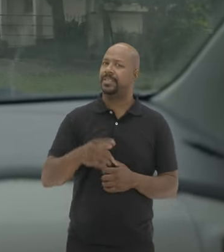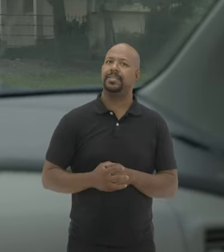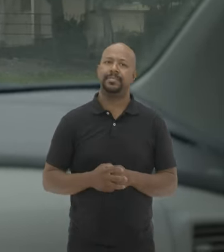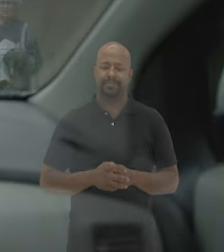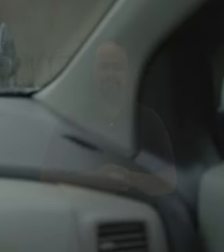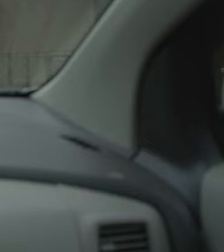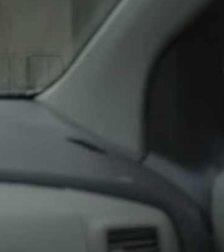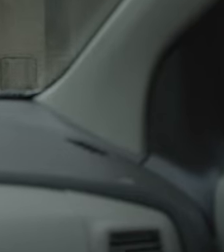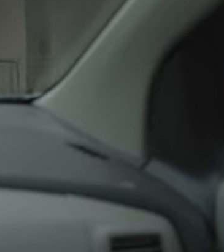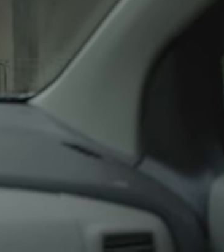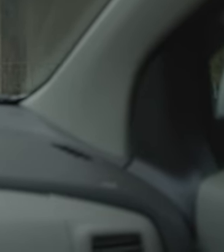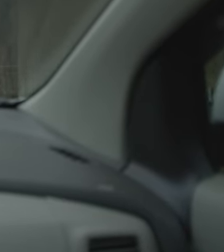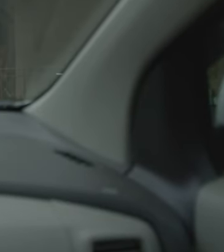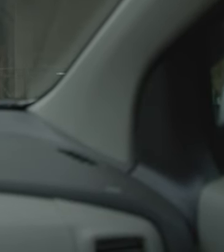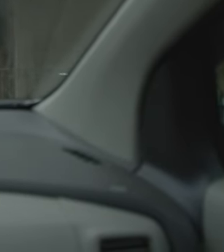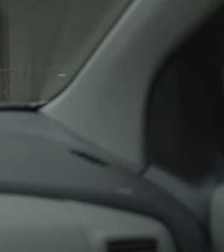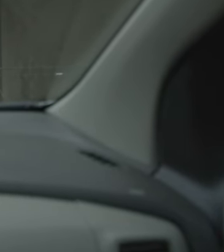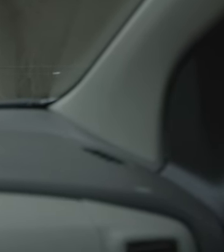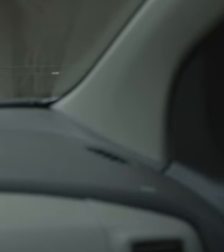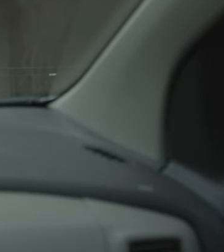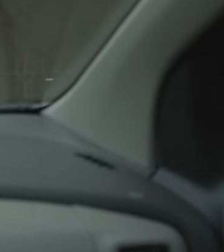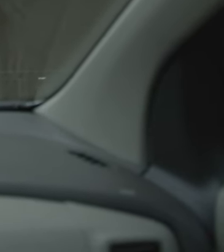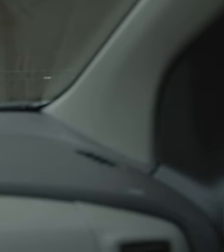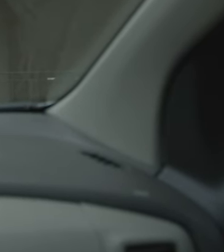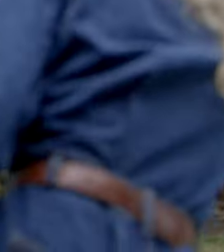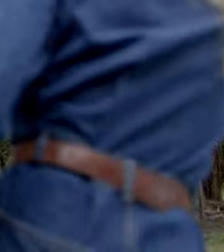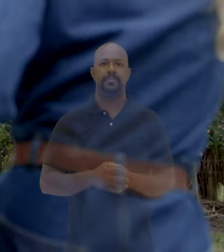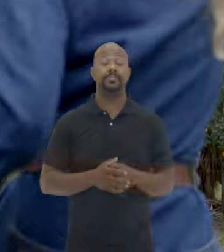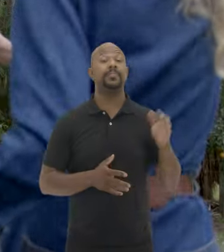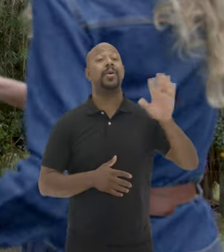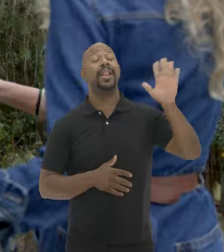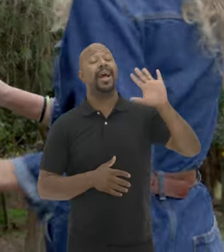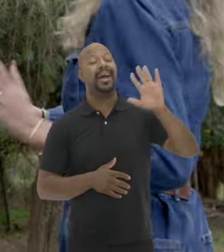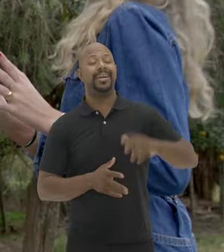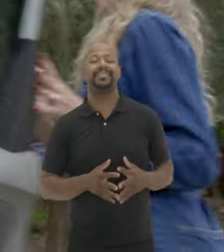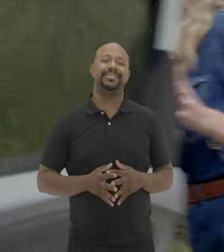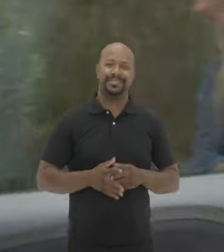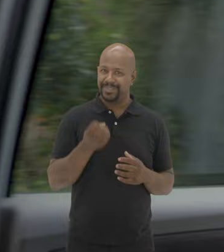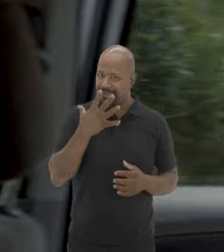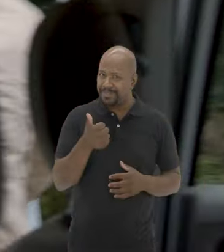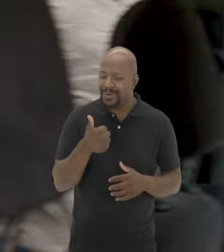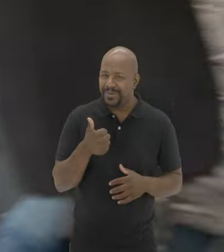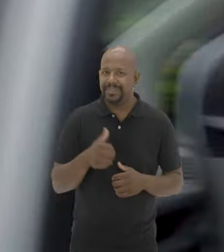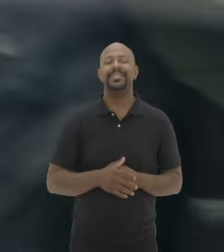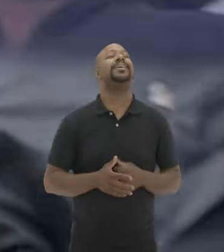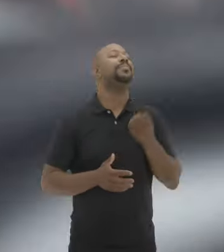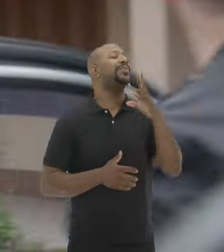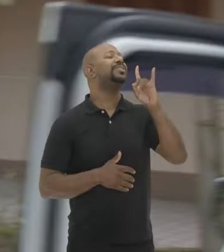chega em uma propriedade rural e se aproximam de uma casa uma senhora com uma touca de cozinheira os recebem com ar de desconfiança